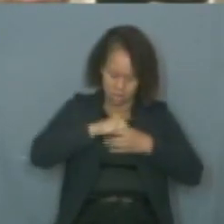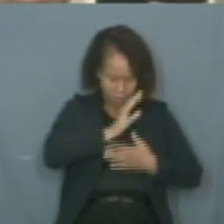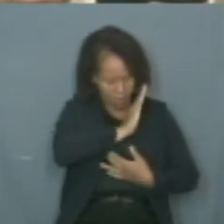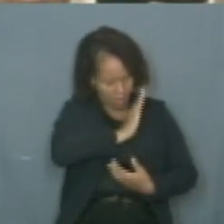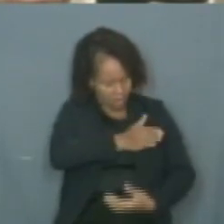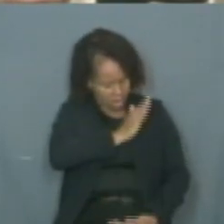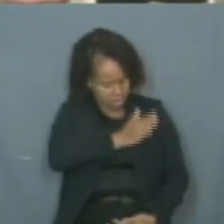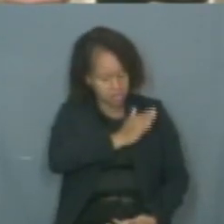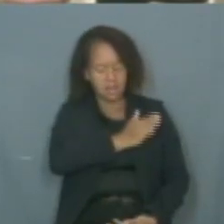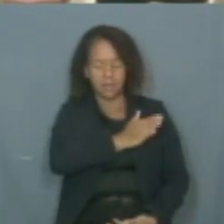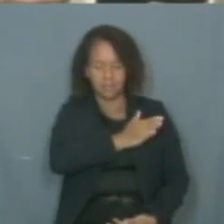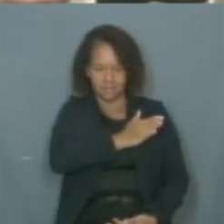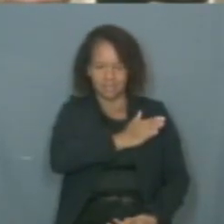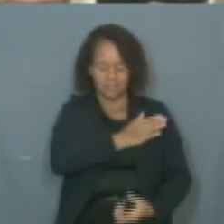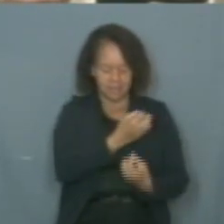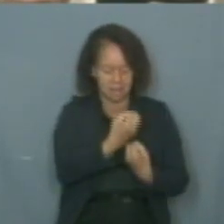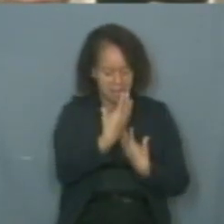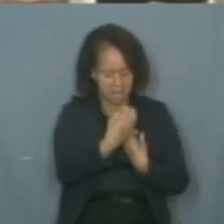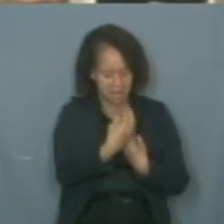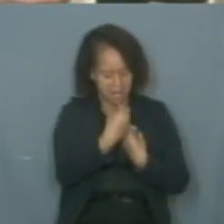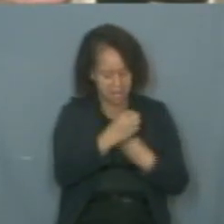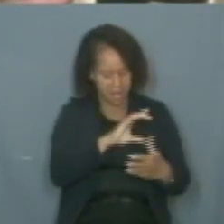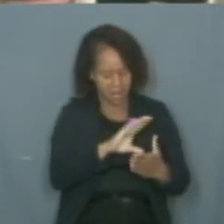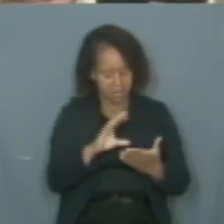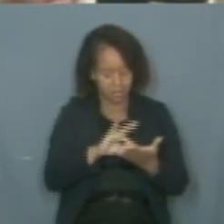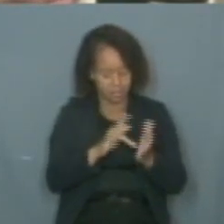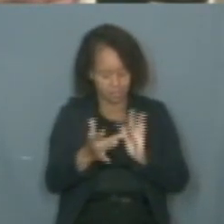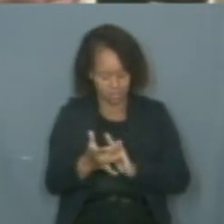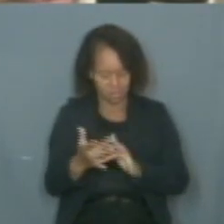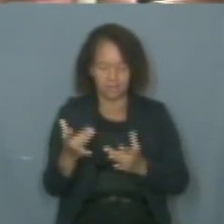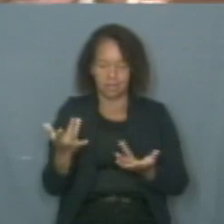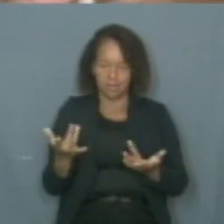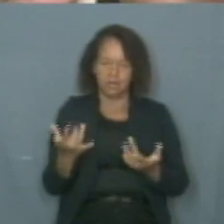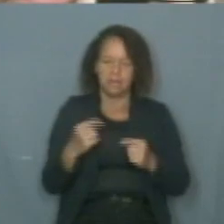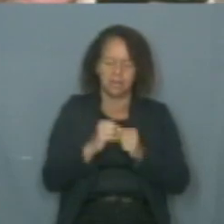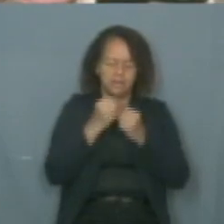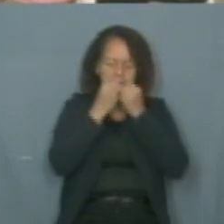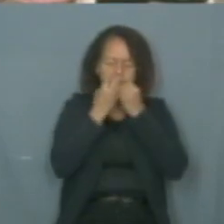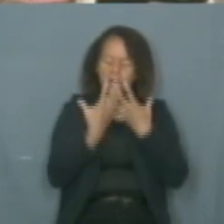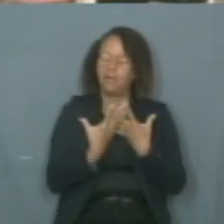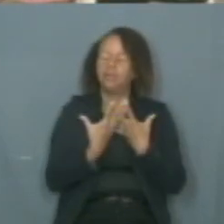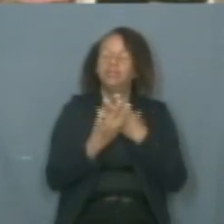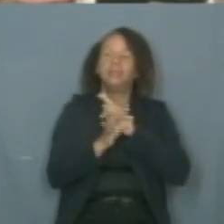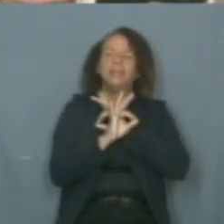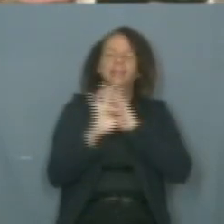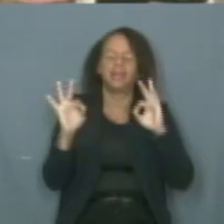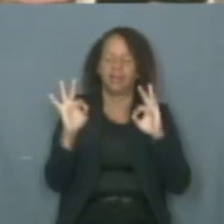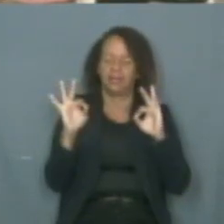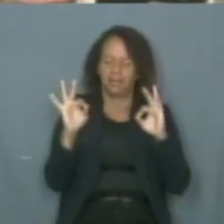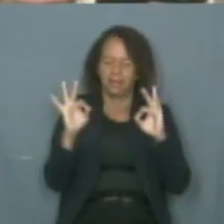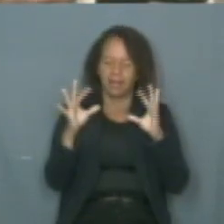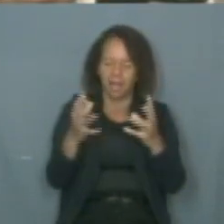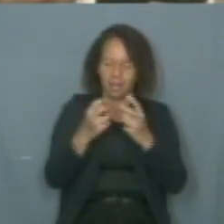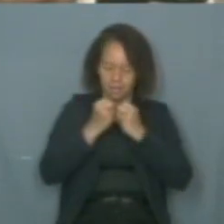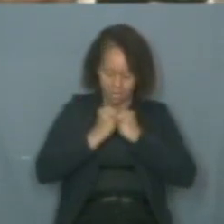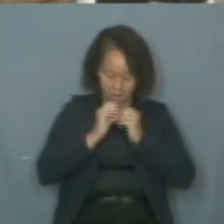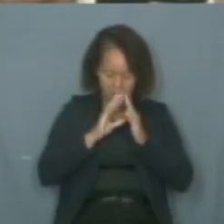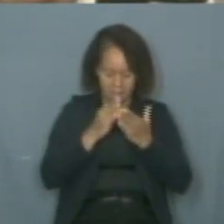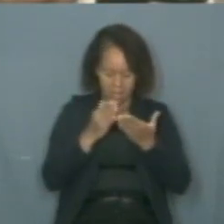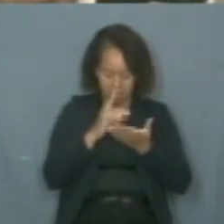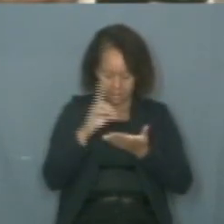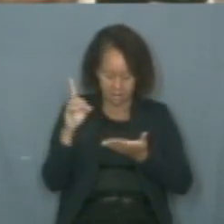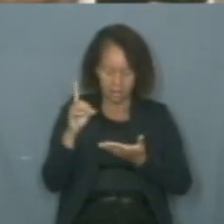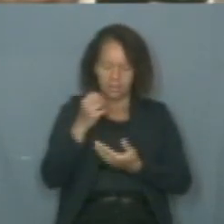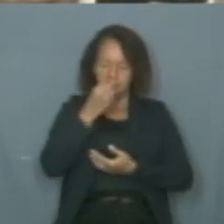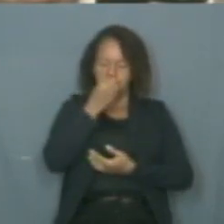coração os ensinamentos de Cristo Jesus. Porque isso faz um bem profundo às pessoas que acolhem a palavra e